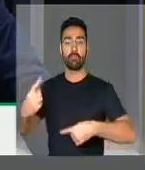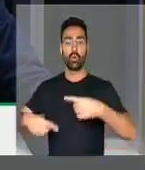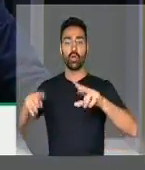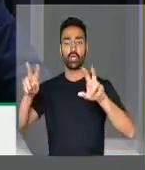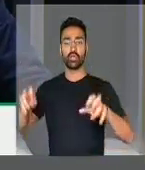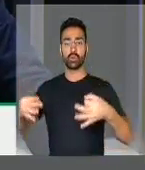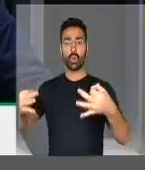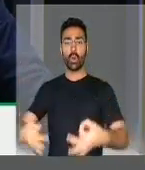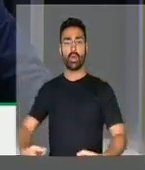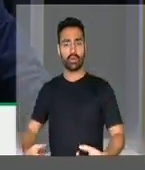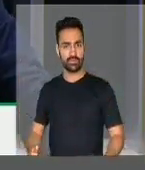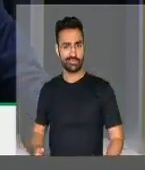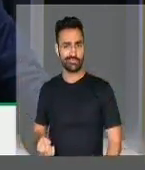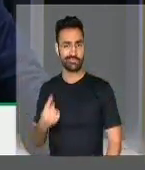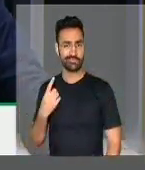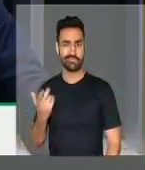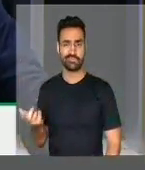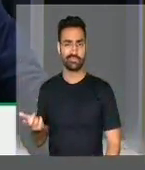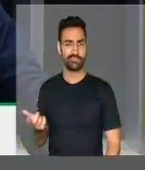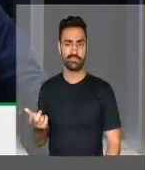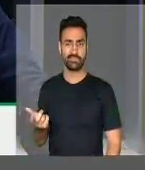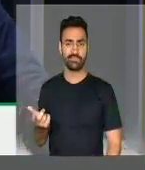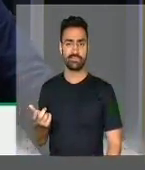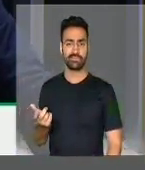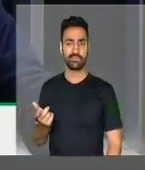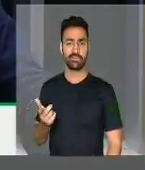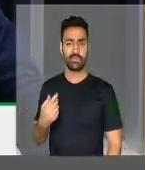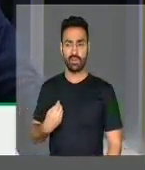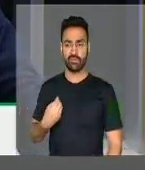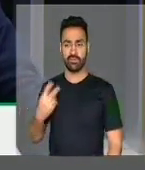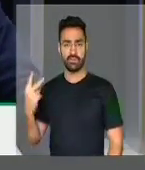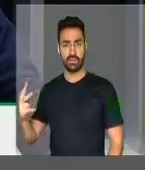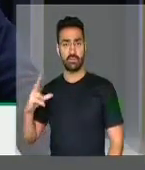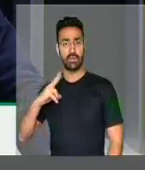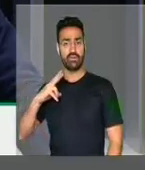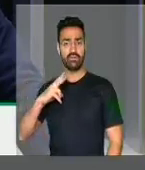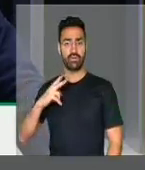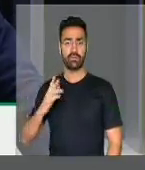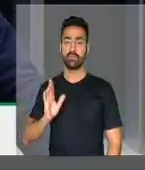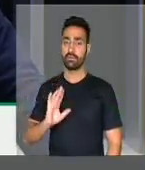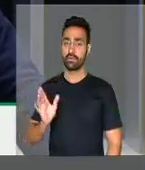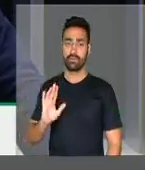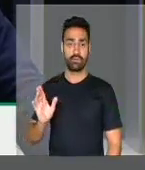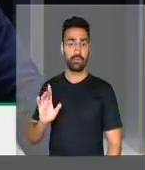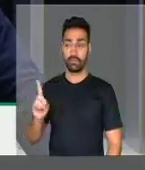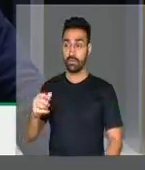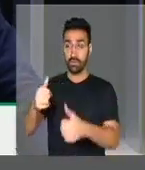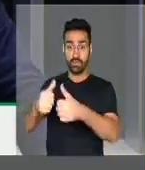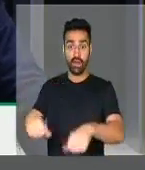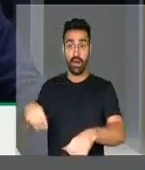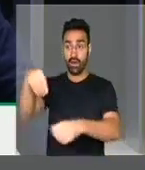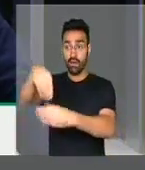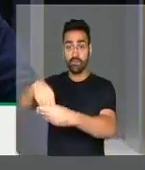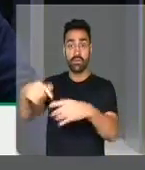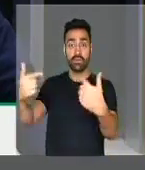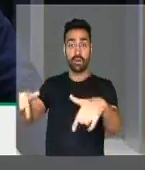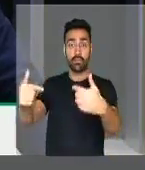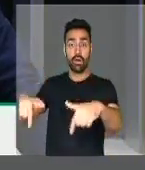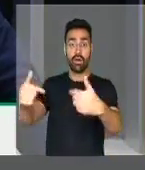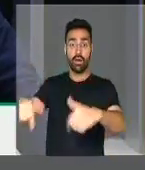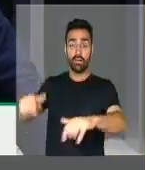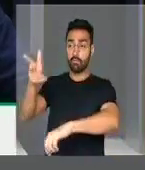eu e que ele estava no privado no estado no privado ele foi gravado em serviço